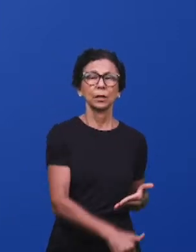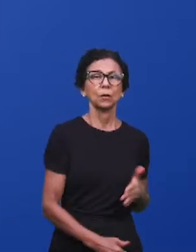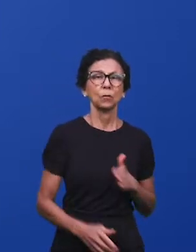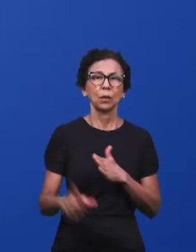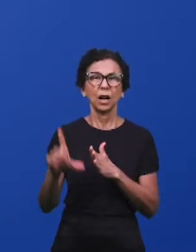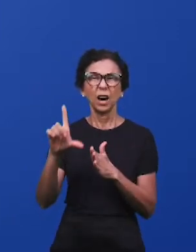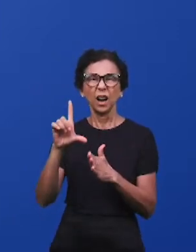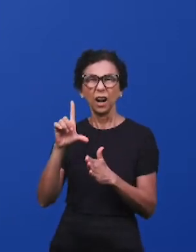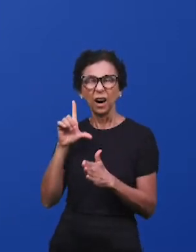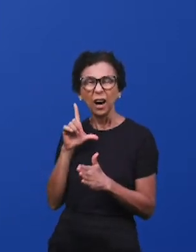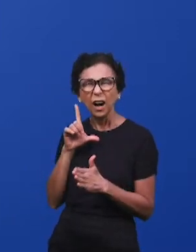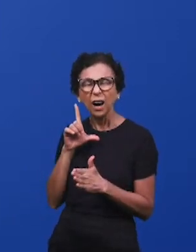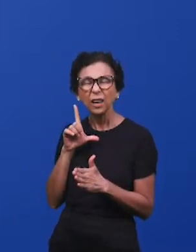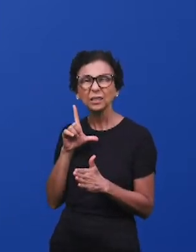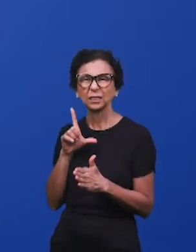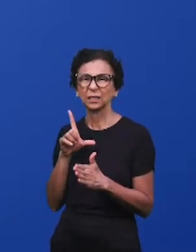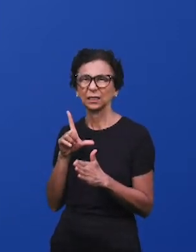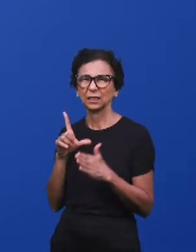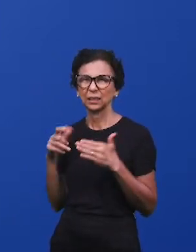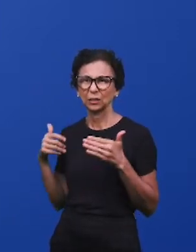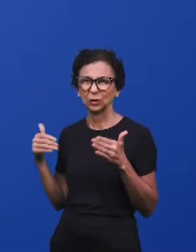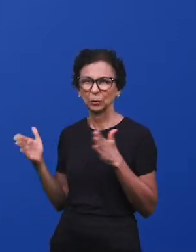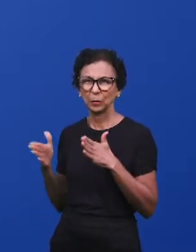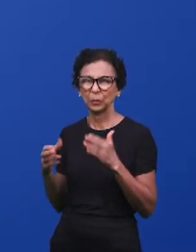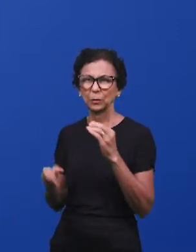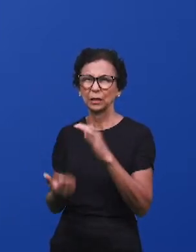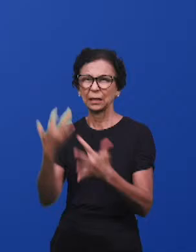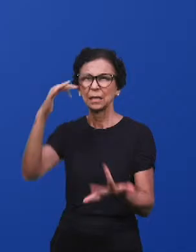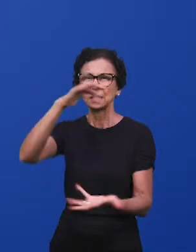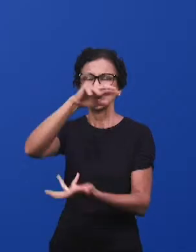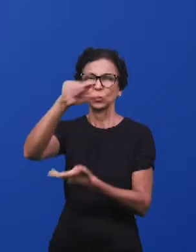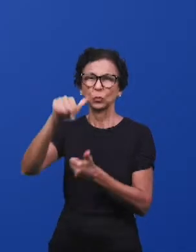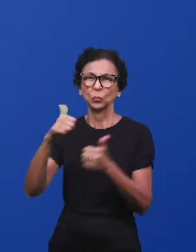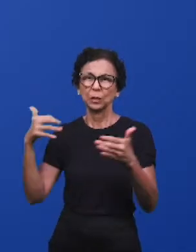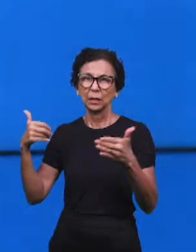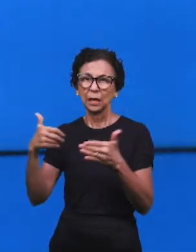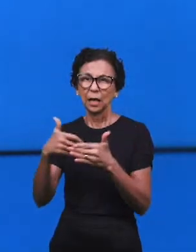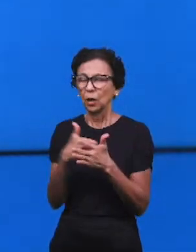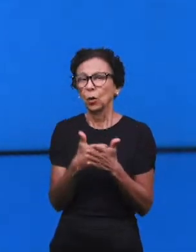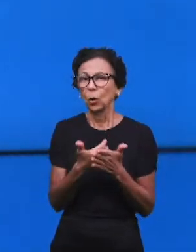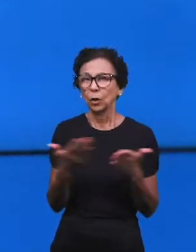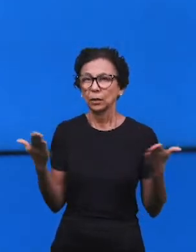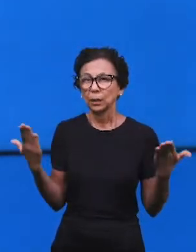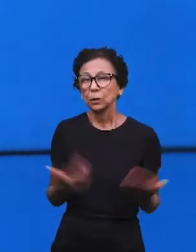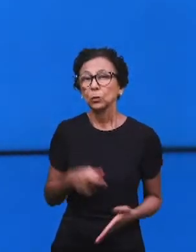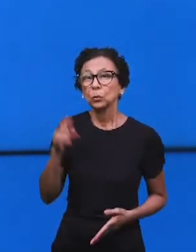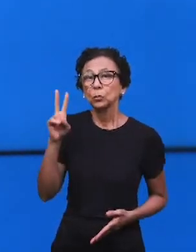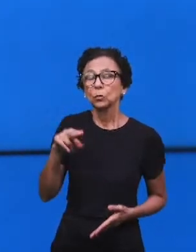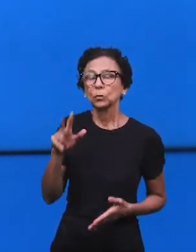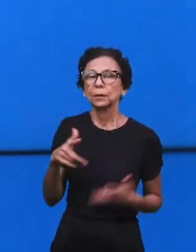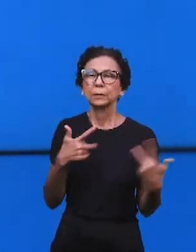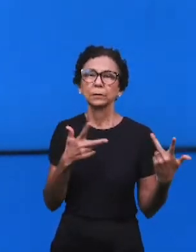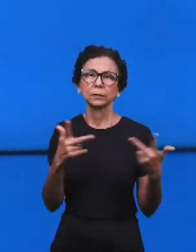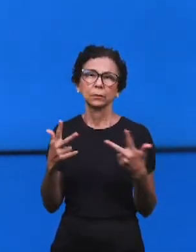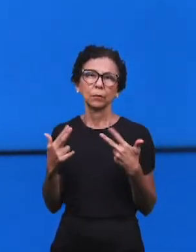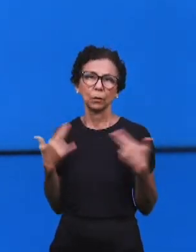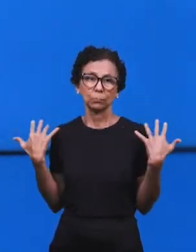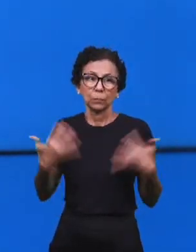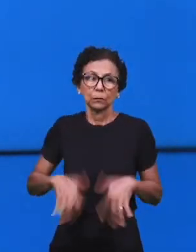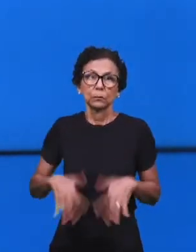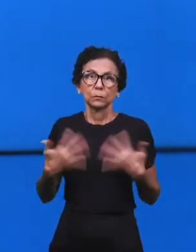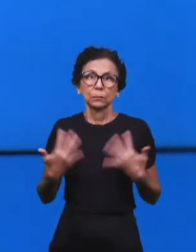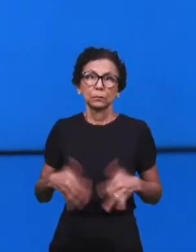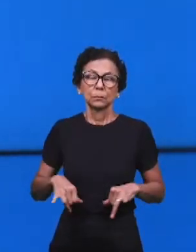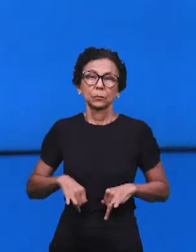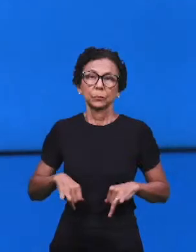até agora e nem jamais haverá. Amém, a paz do Senhor. Amém, Sara. Bem respondida. A sua